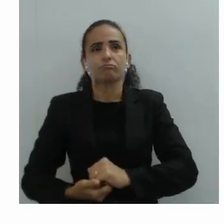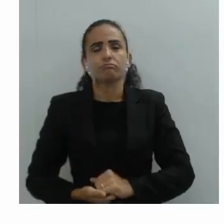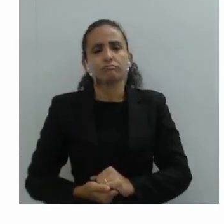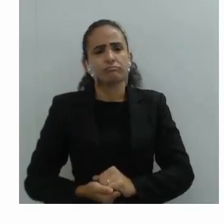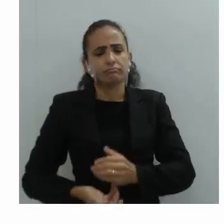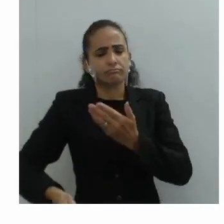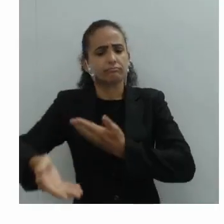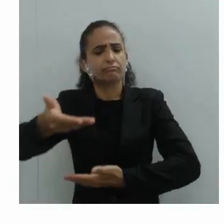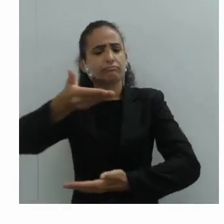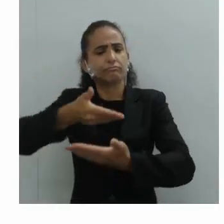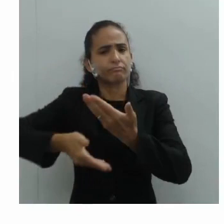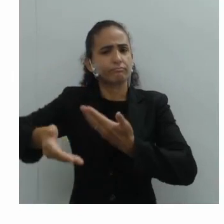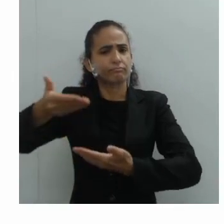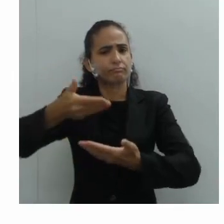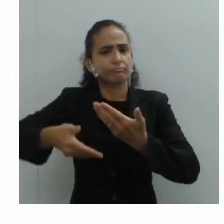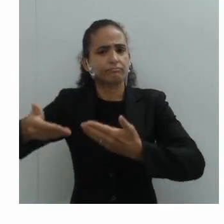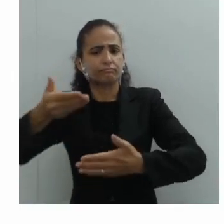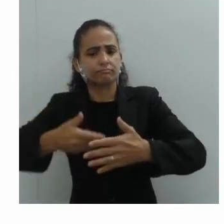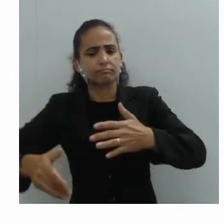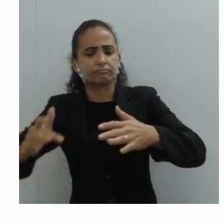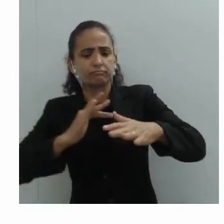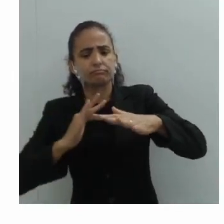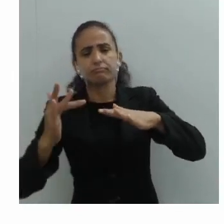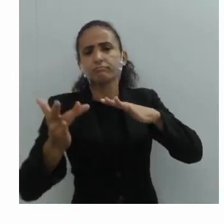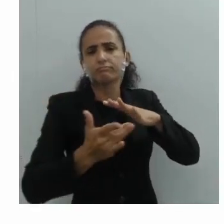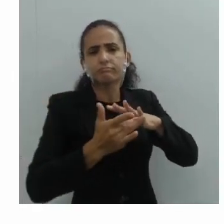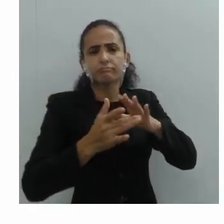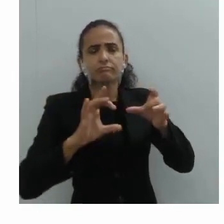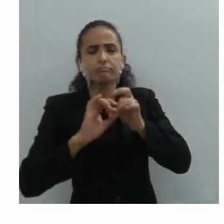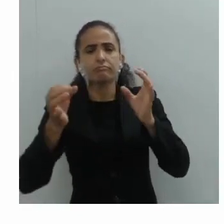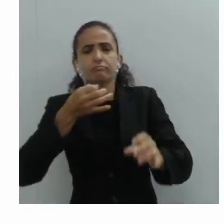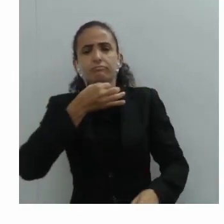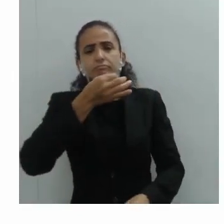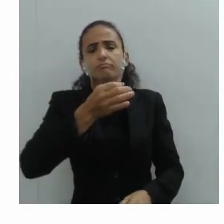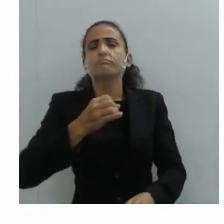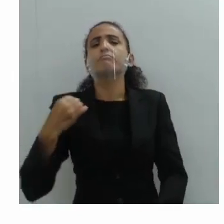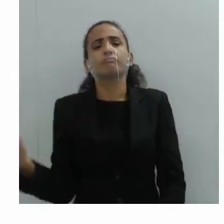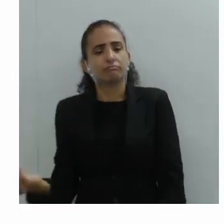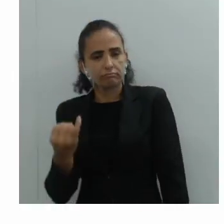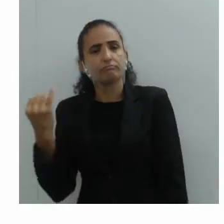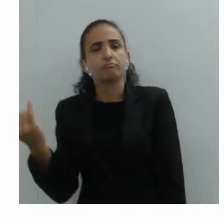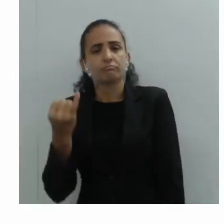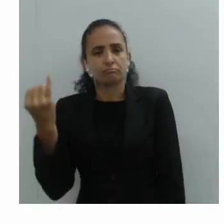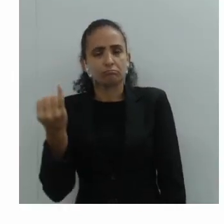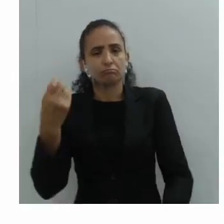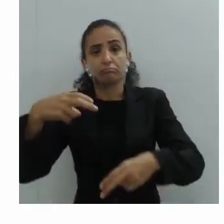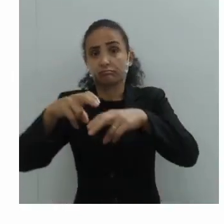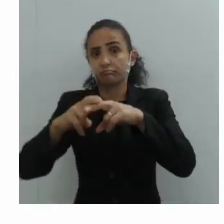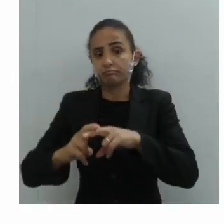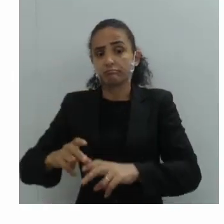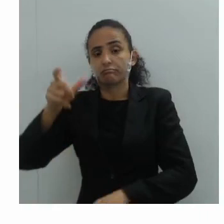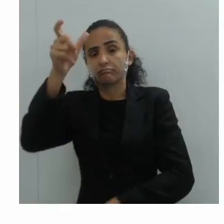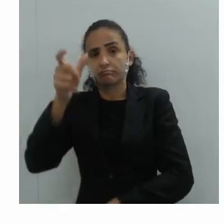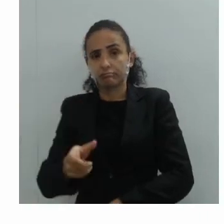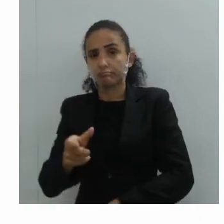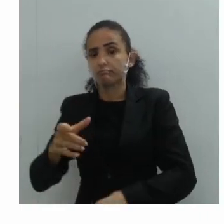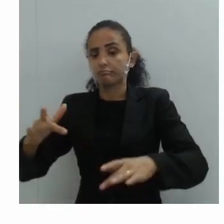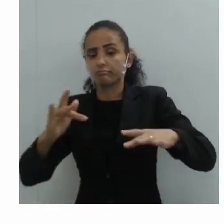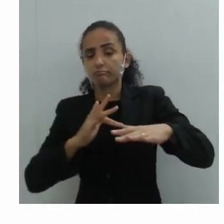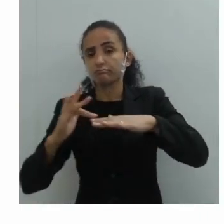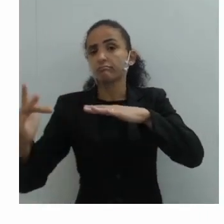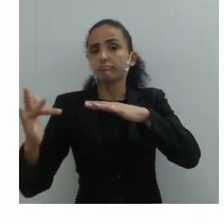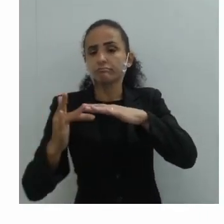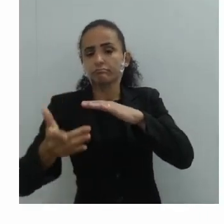A relação entre a mídia e a liberdade de expressão é fundamental, pois ela reúne os meios